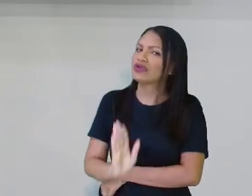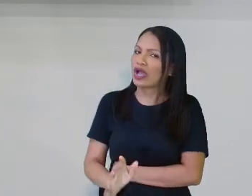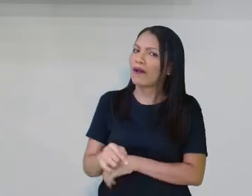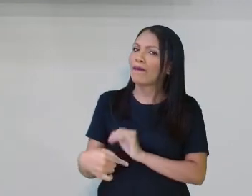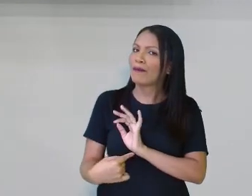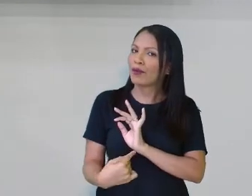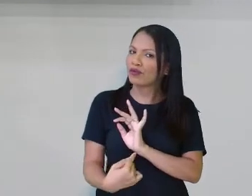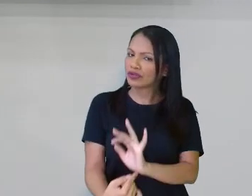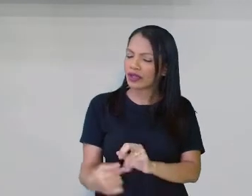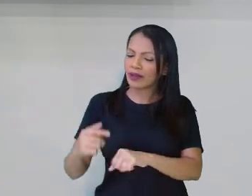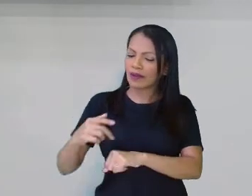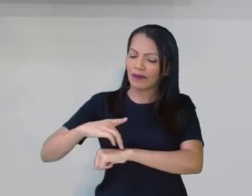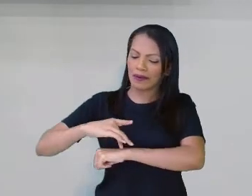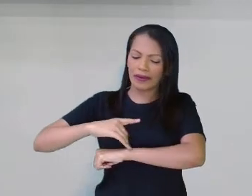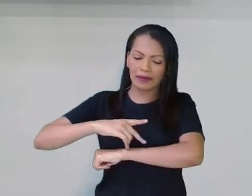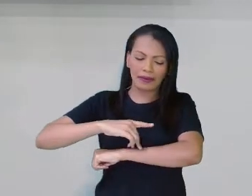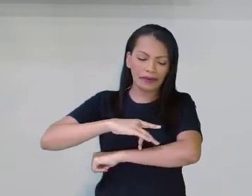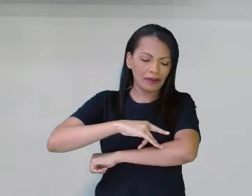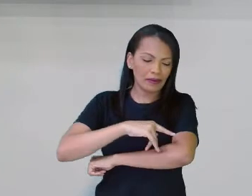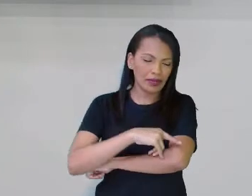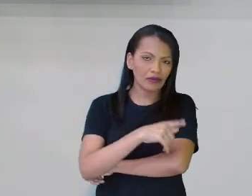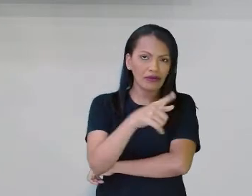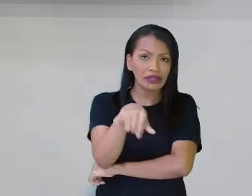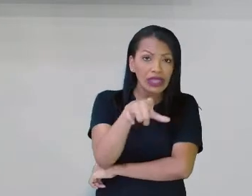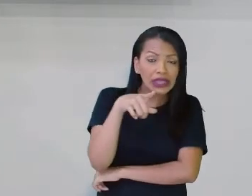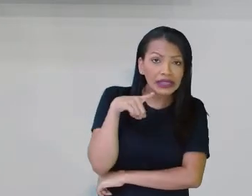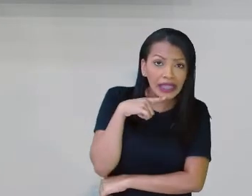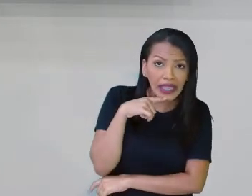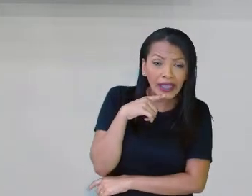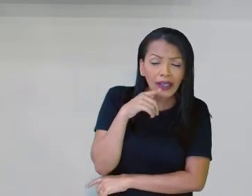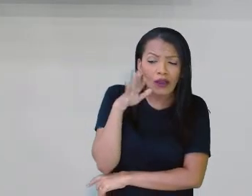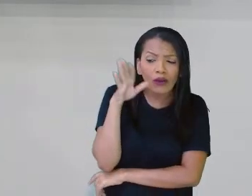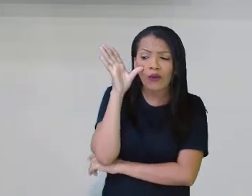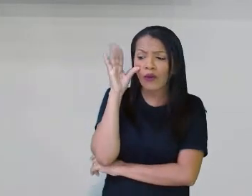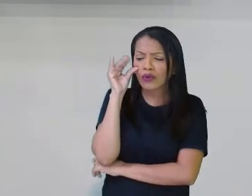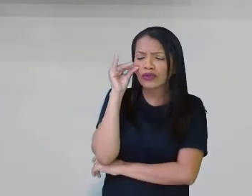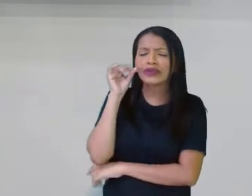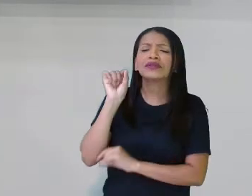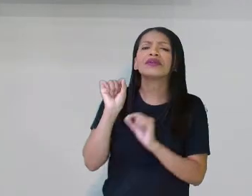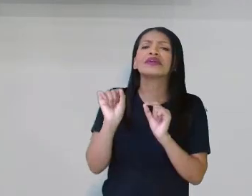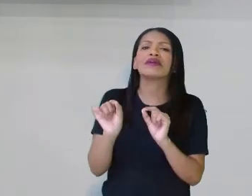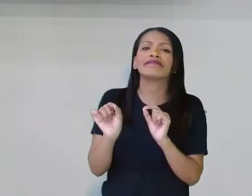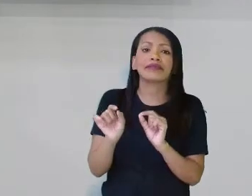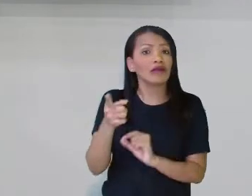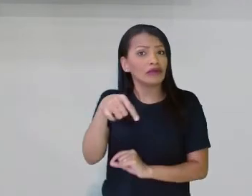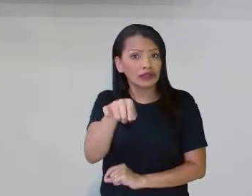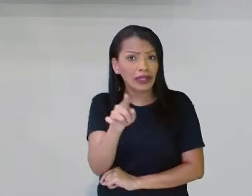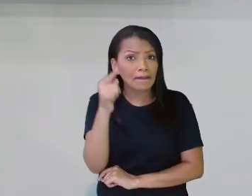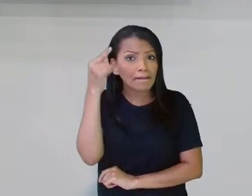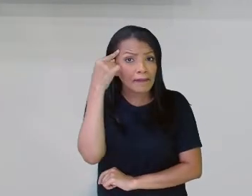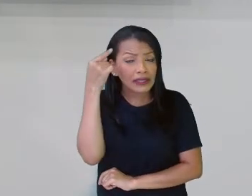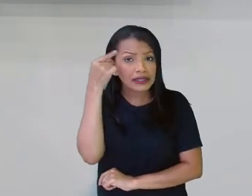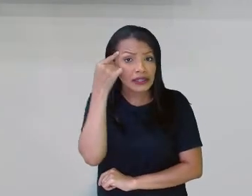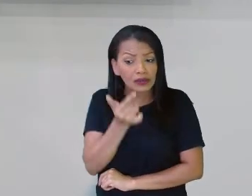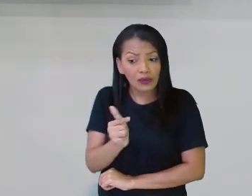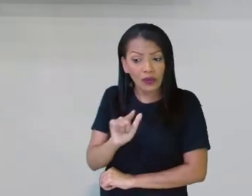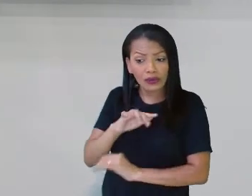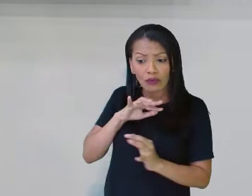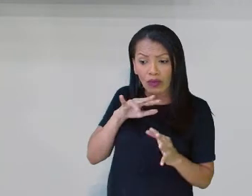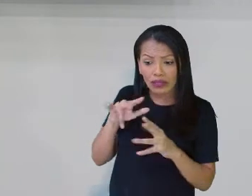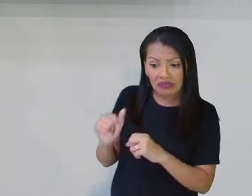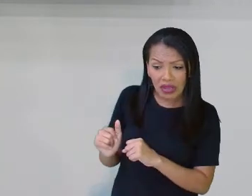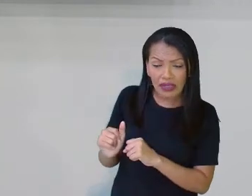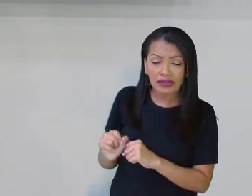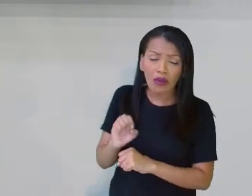dinossauro, né? Mas vocês têm curiosidade, gostariam de saber mais sobre o dinossauro? Vocês pensam em outros animais? Eu quero que